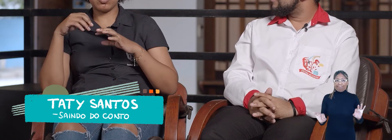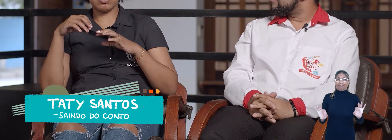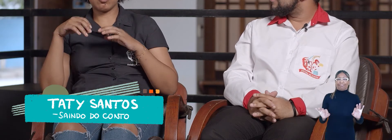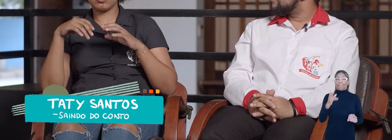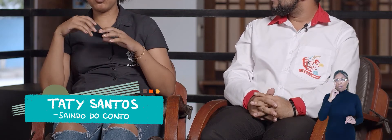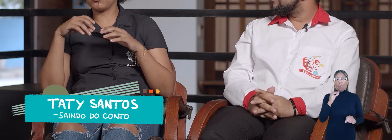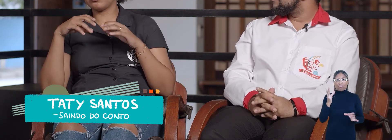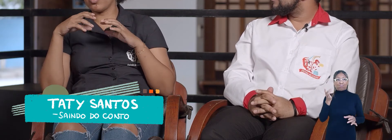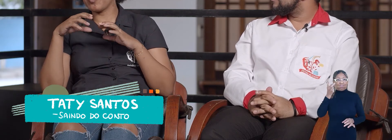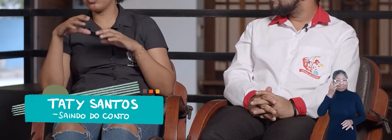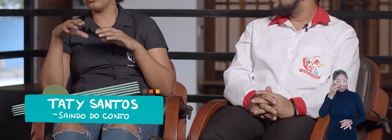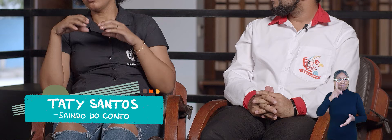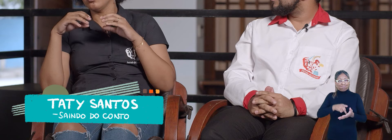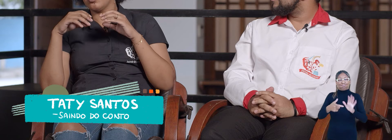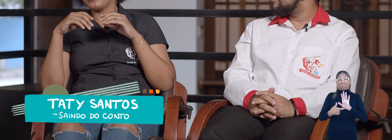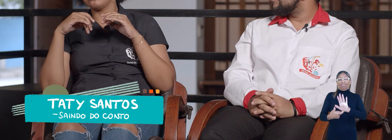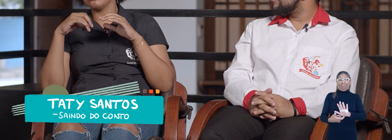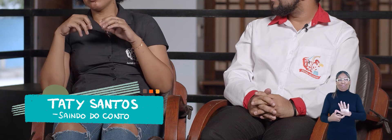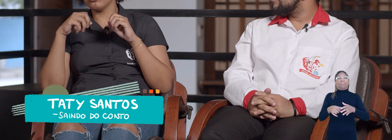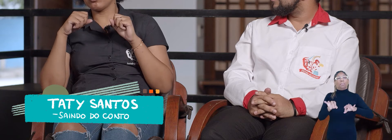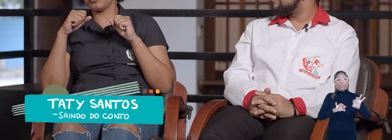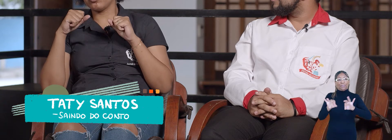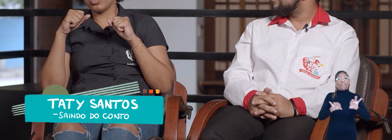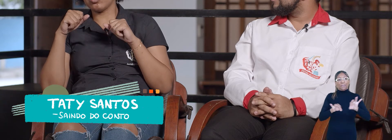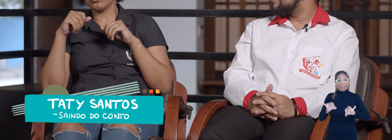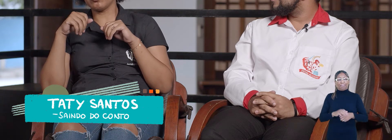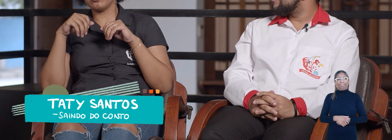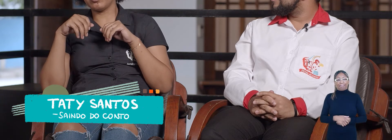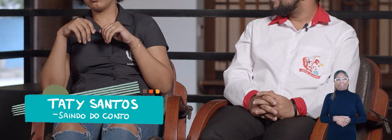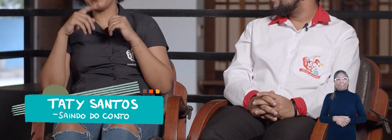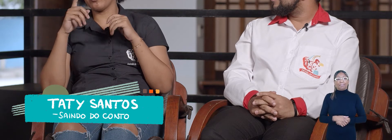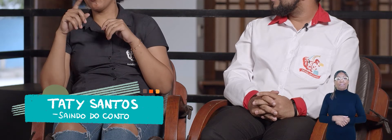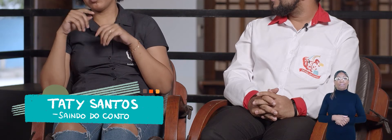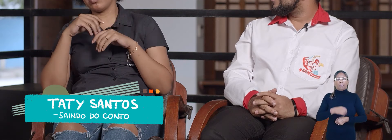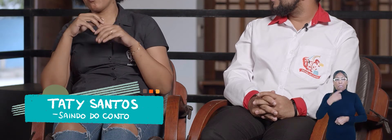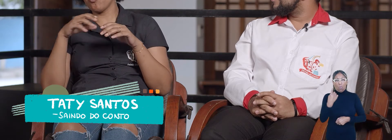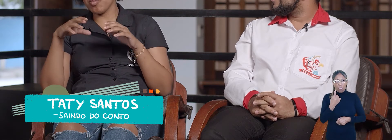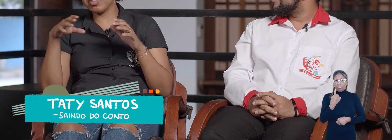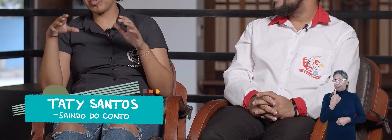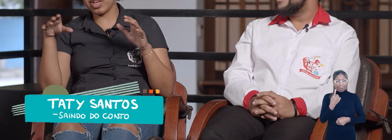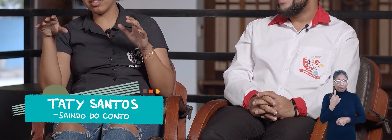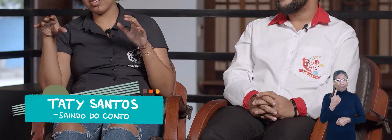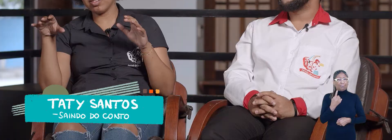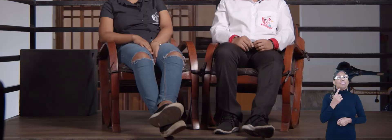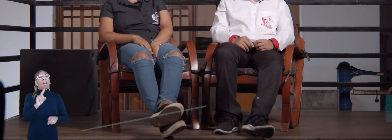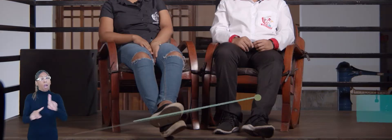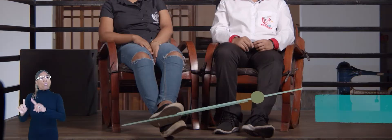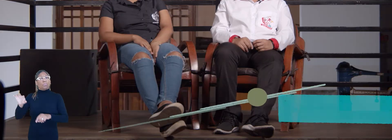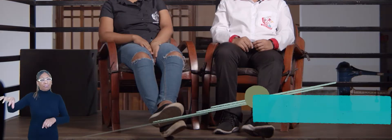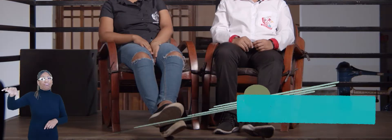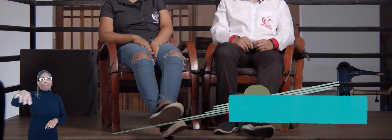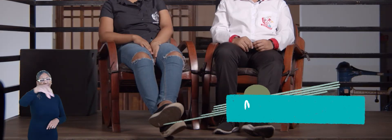se a gente estivesse realmente apresentando o nosso projeto. Em vez de ser para uma, serão algumas empresas.